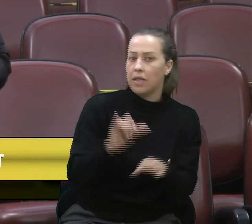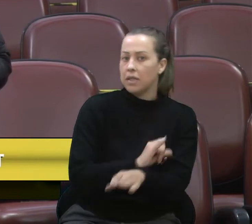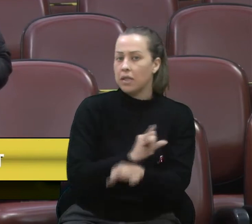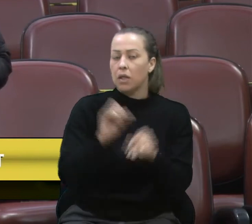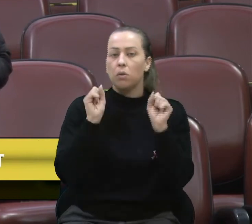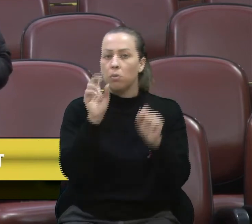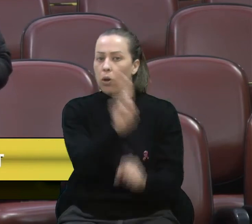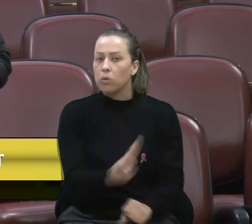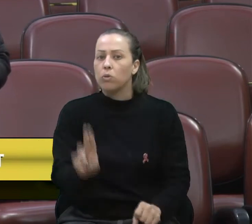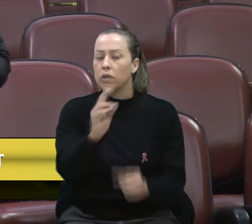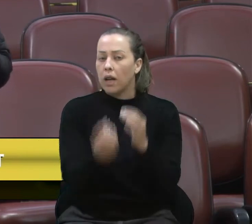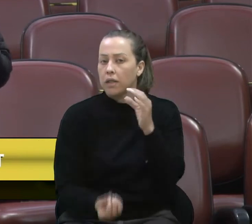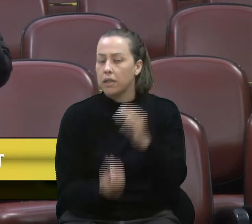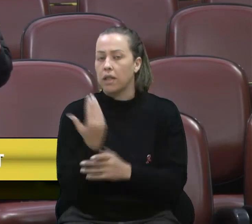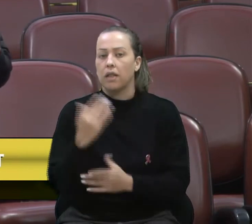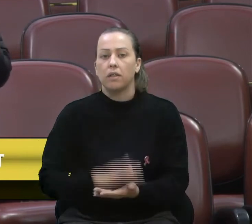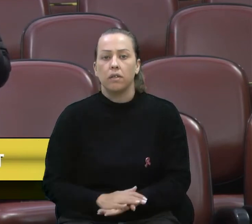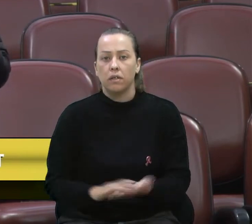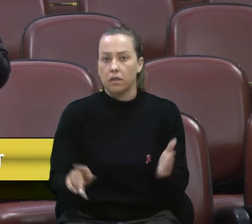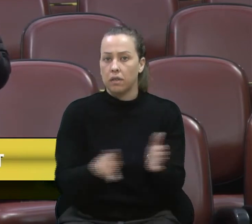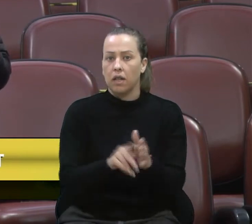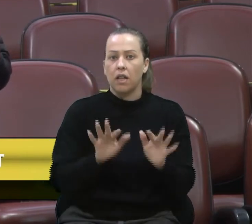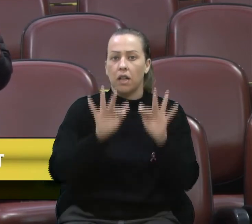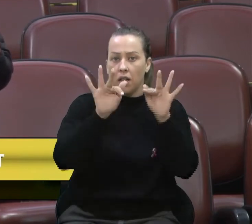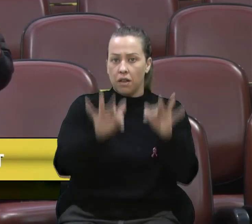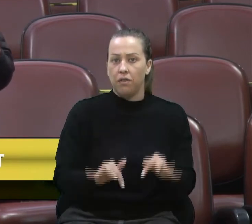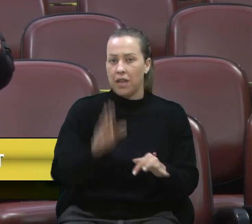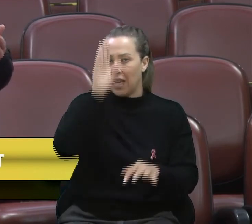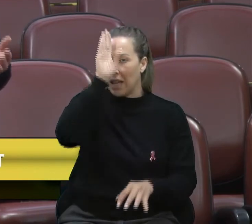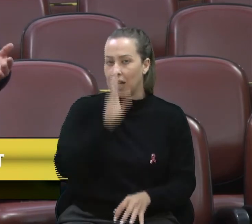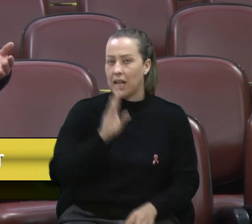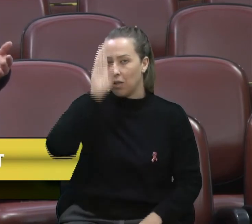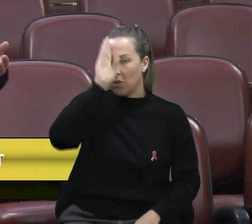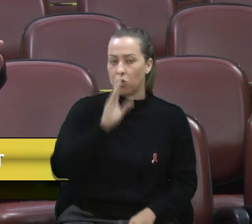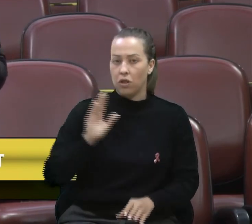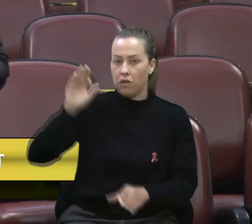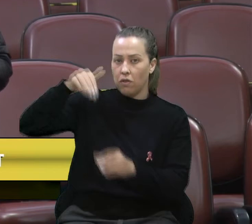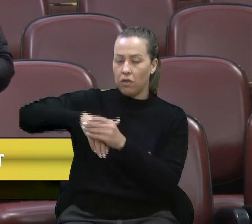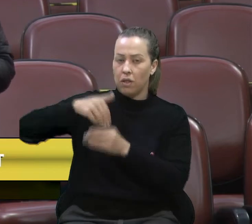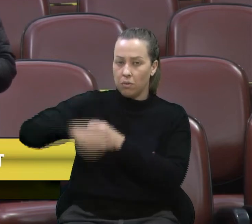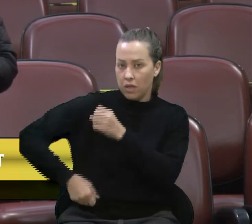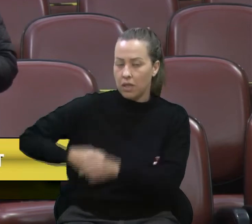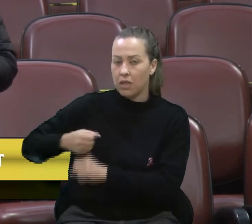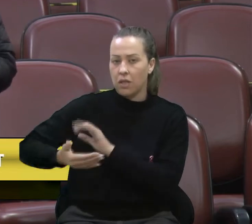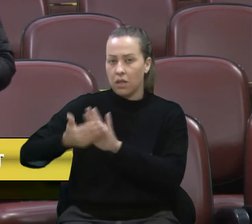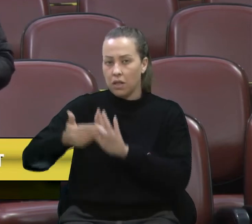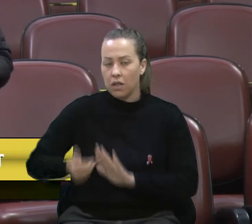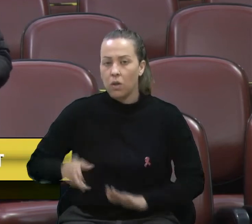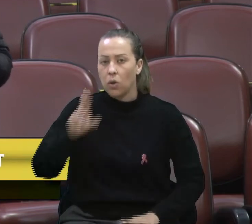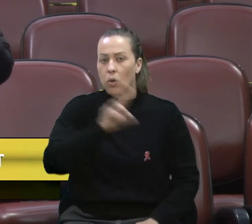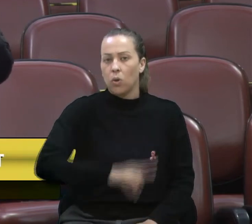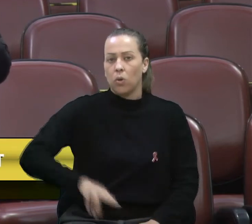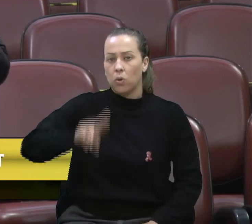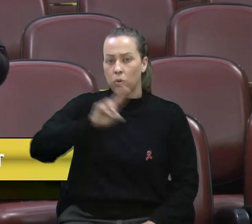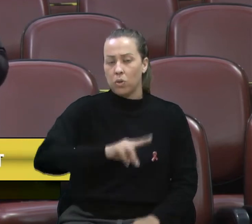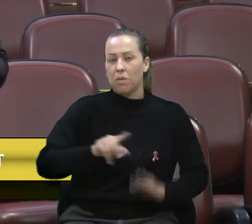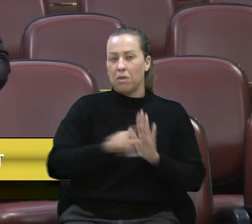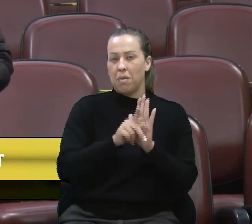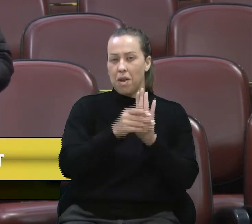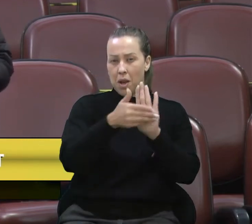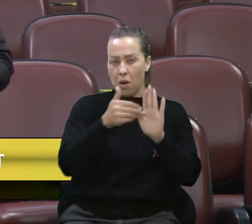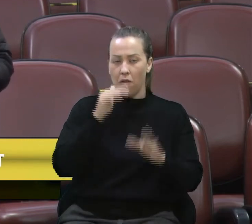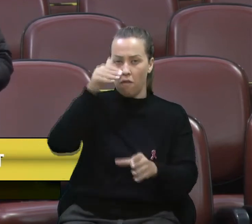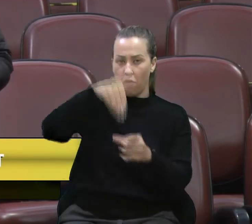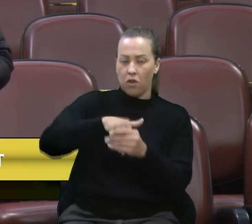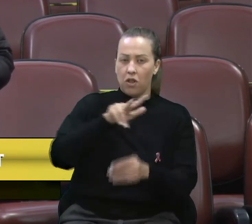que podem ser criadas. Questão do fim de algumas gratuidades que já votamos esse ano, questão da utilização do Busdoor também já votado e